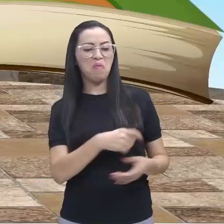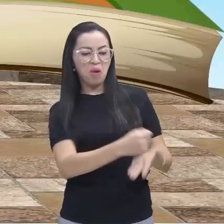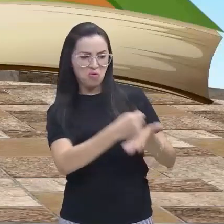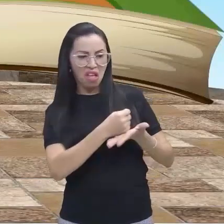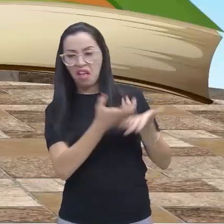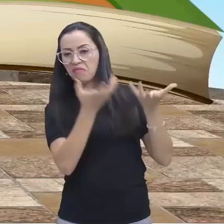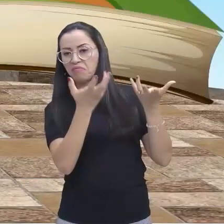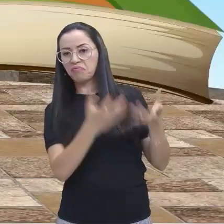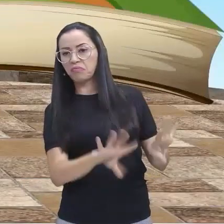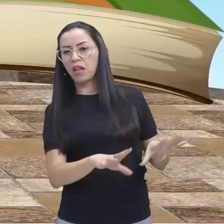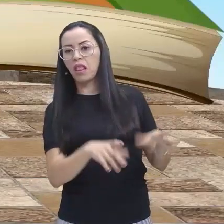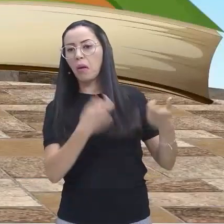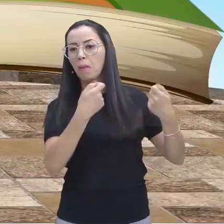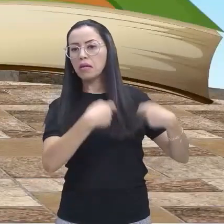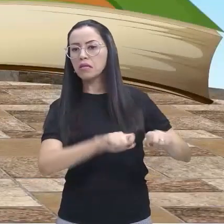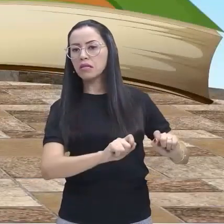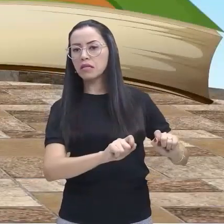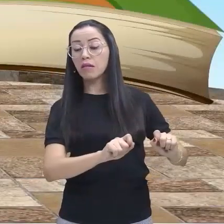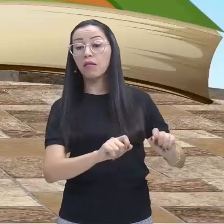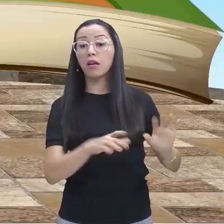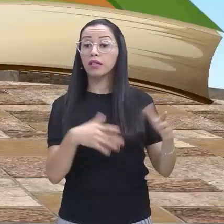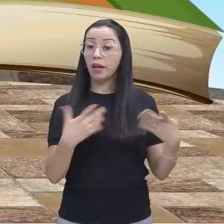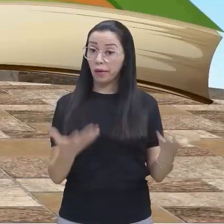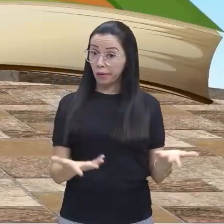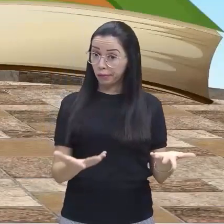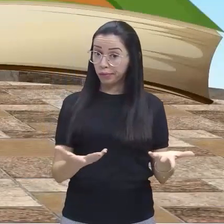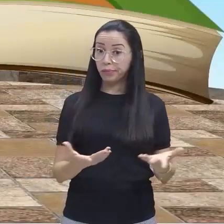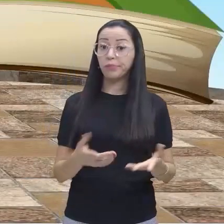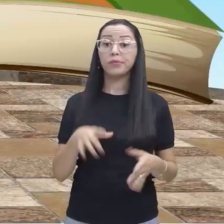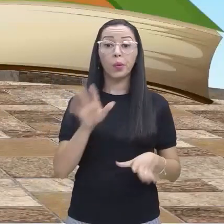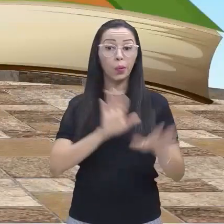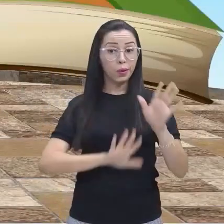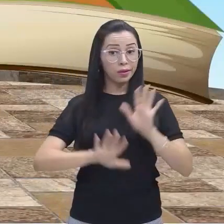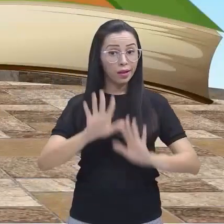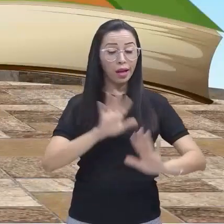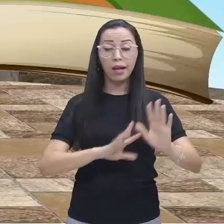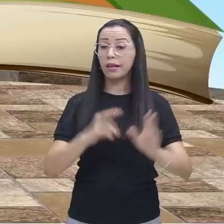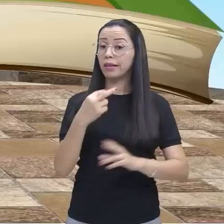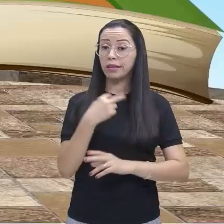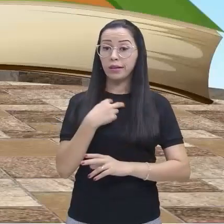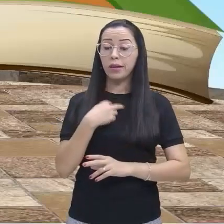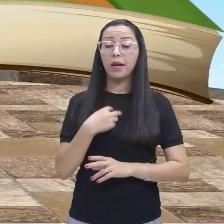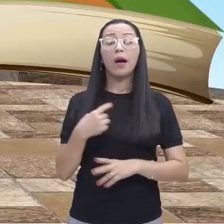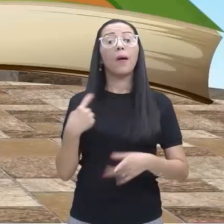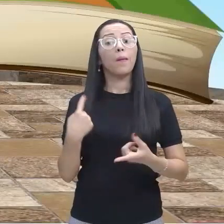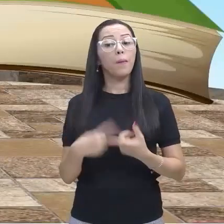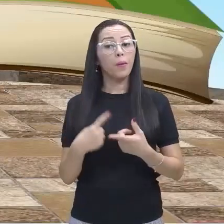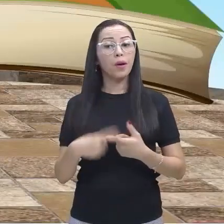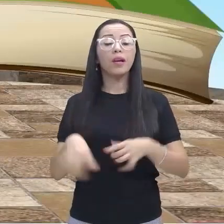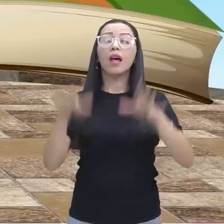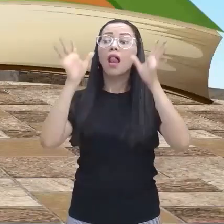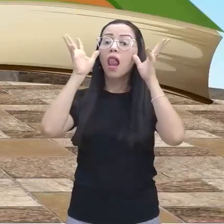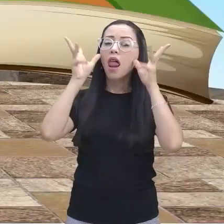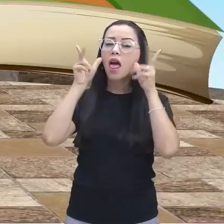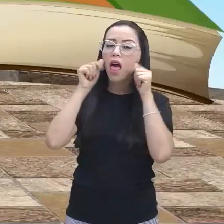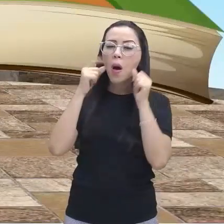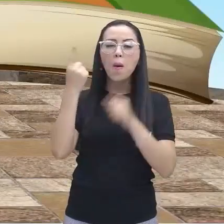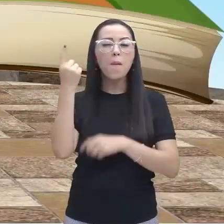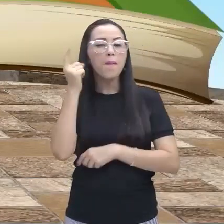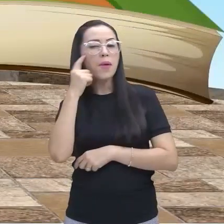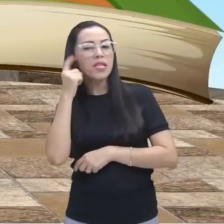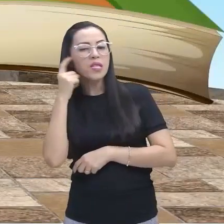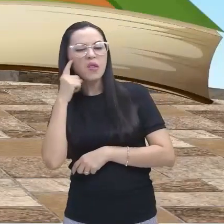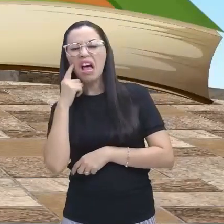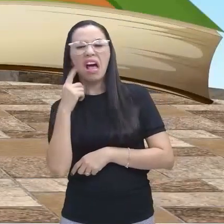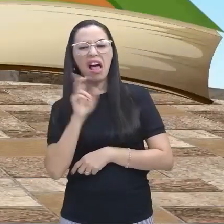ti. Vocês lembram como o leão pensava? Será que eu vou precisar? Eu nunca vou precisar de um ratinho na minha vida.